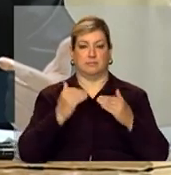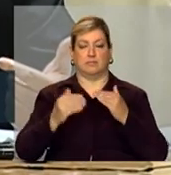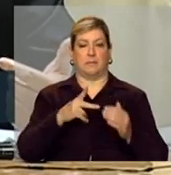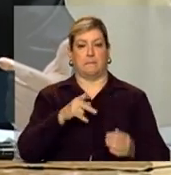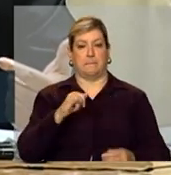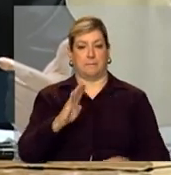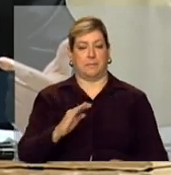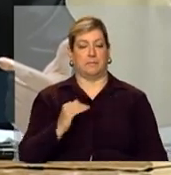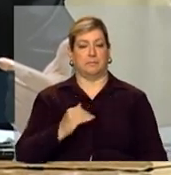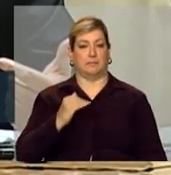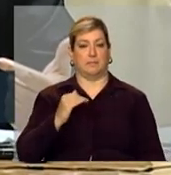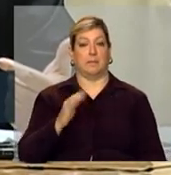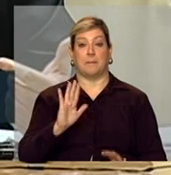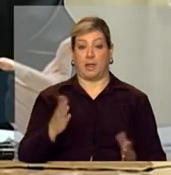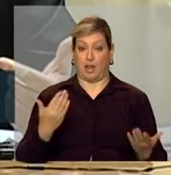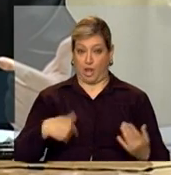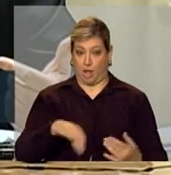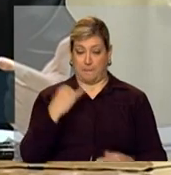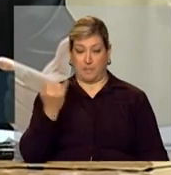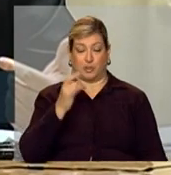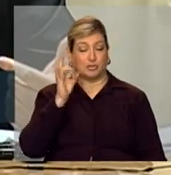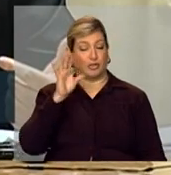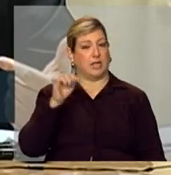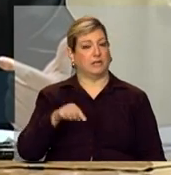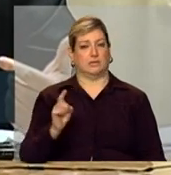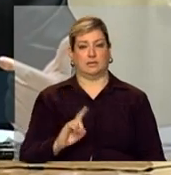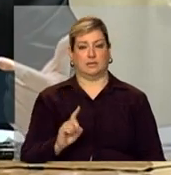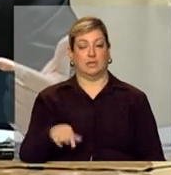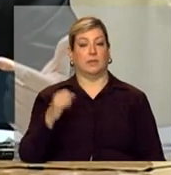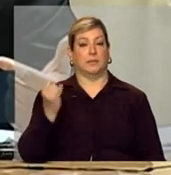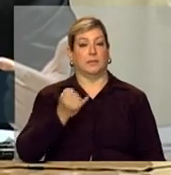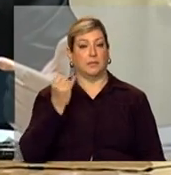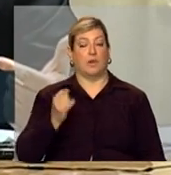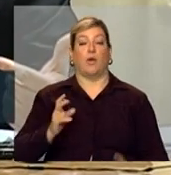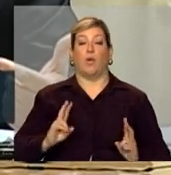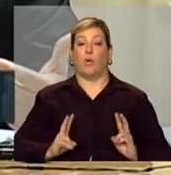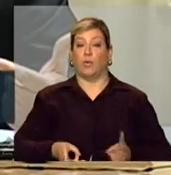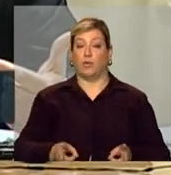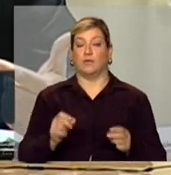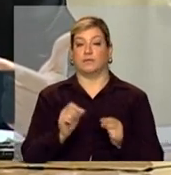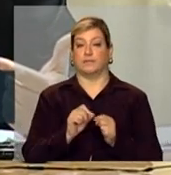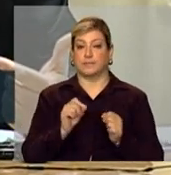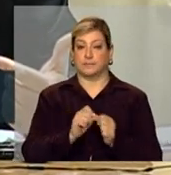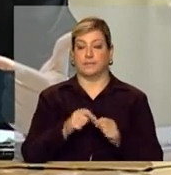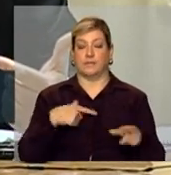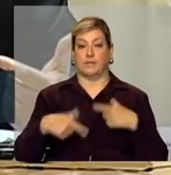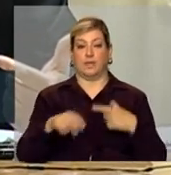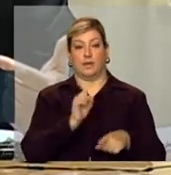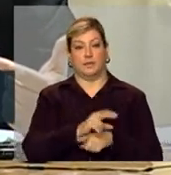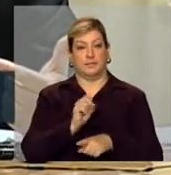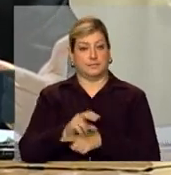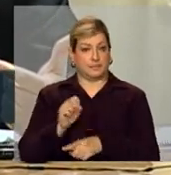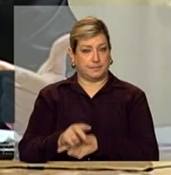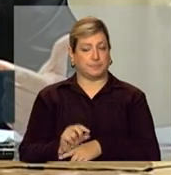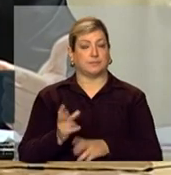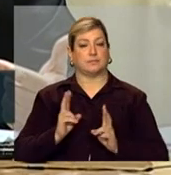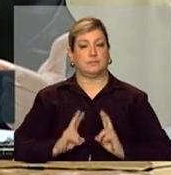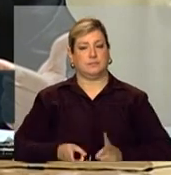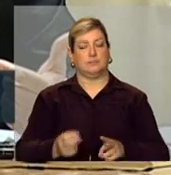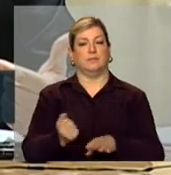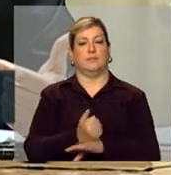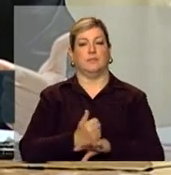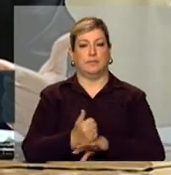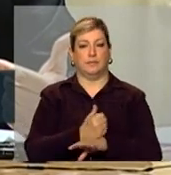mas para nós O importante não é só isto O importante é continuar gerando empregos continuar melhorando as